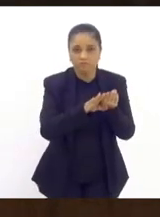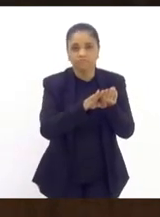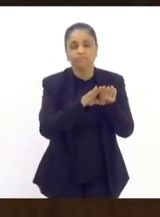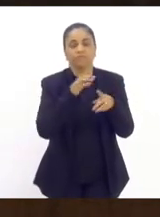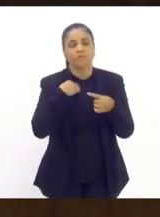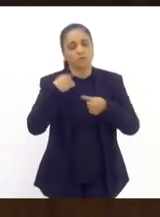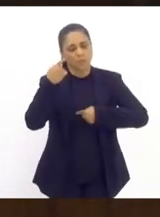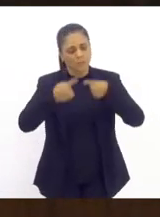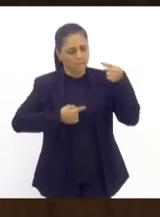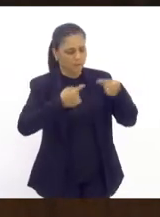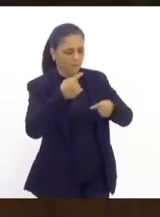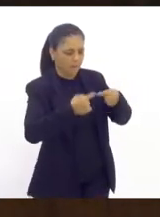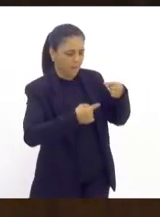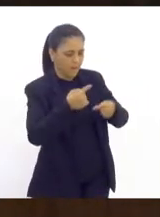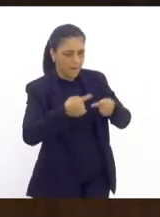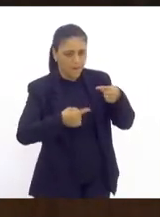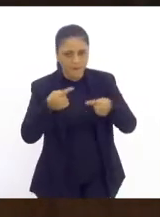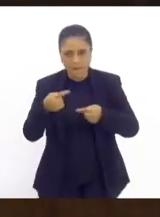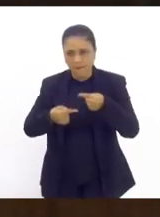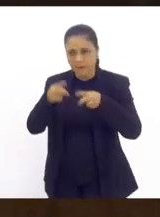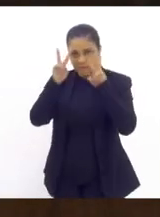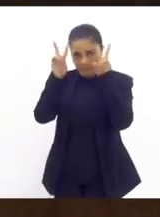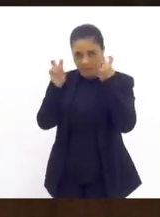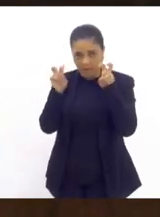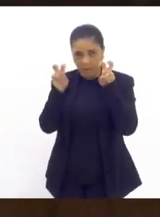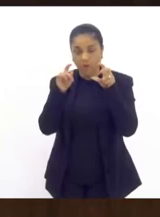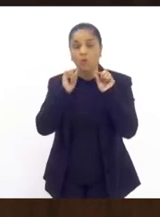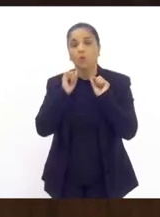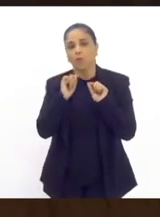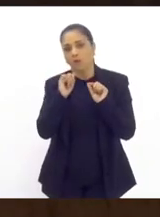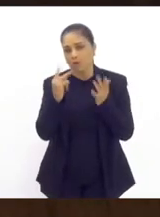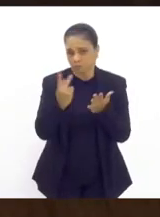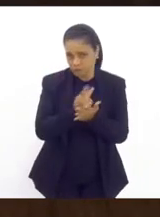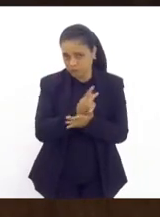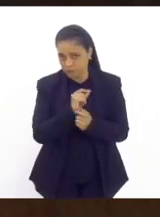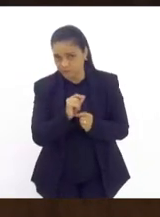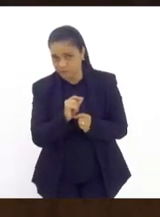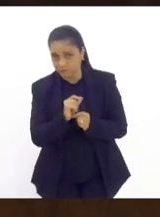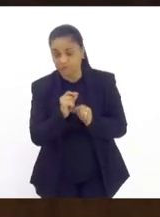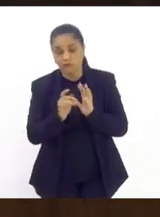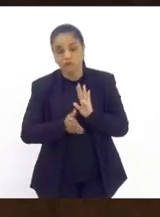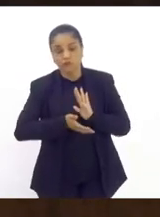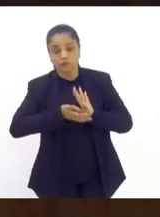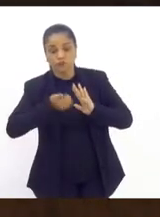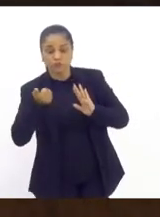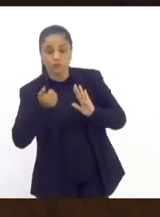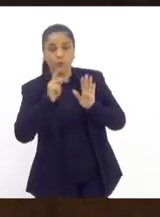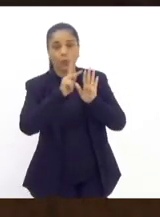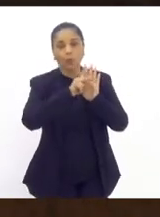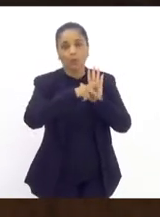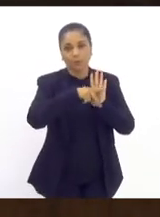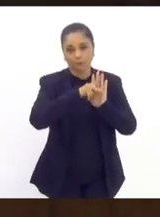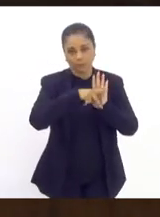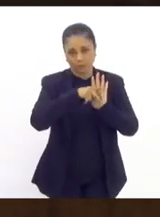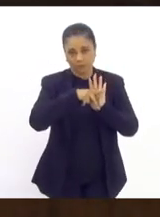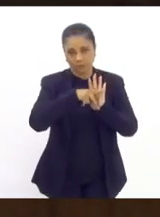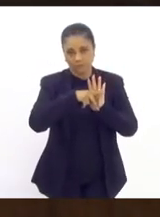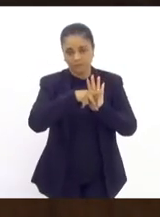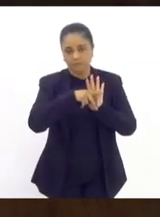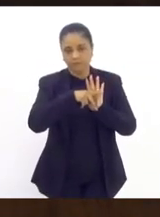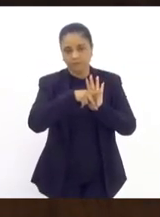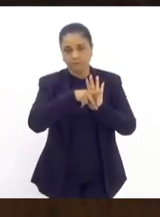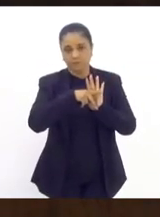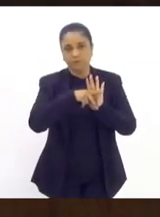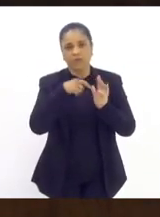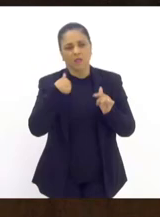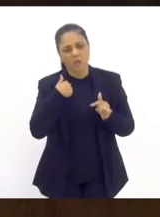debate nessa casa o que acarretou inclusive é a retirada do projeto eu sempre vejo